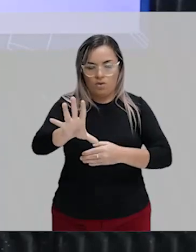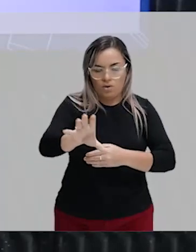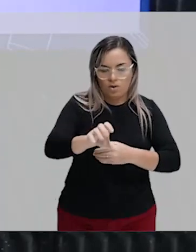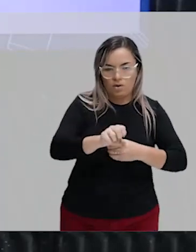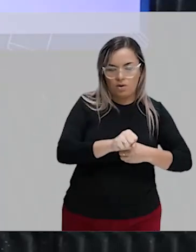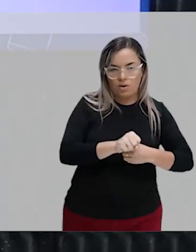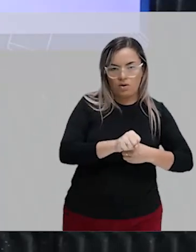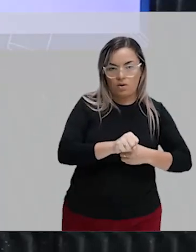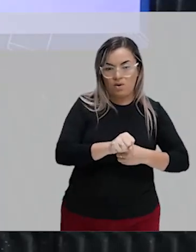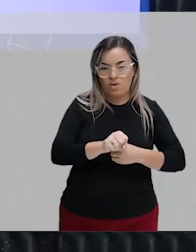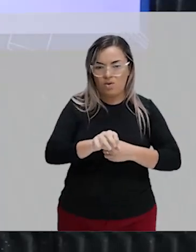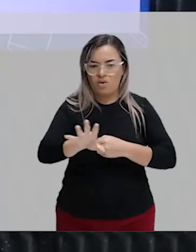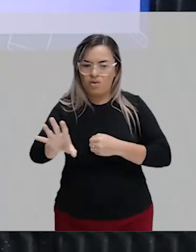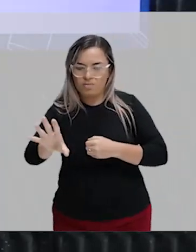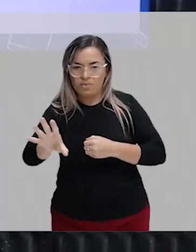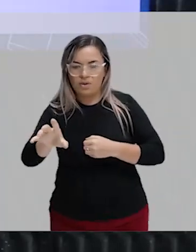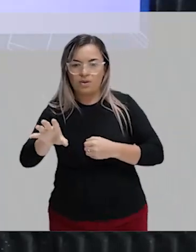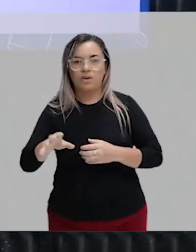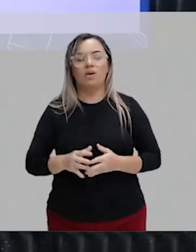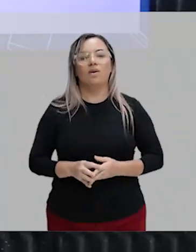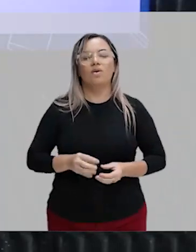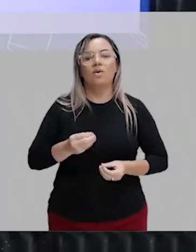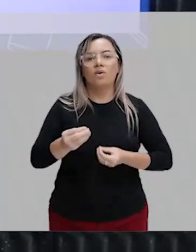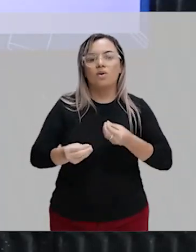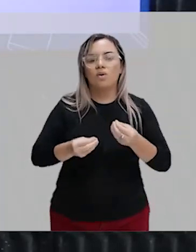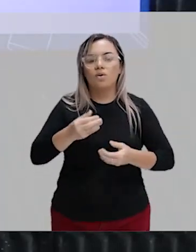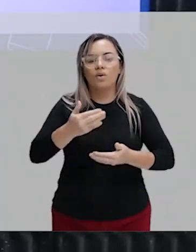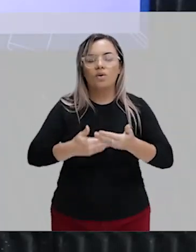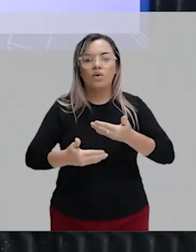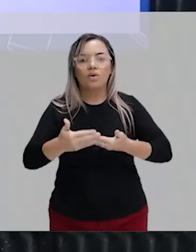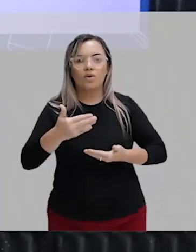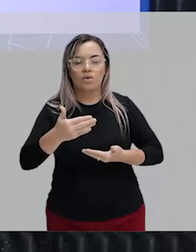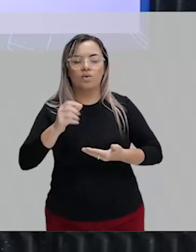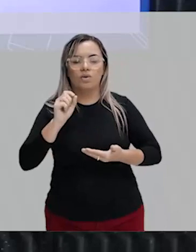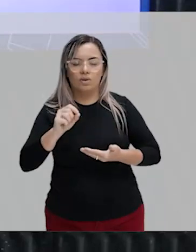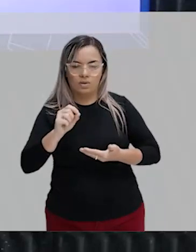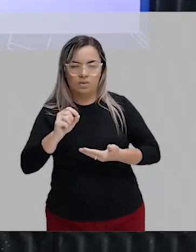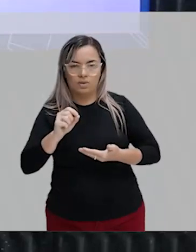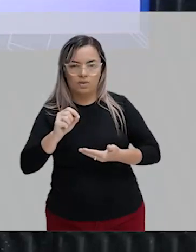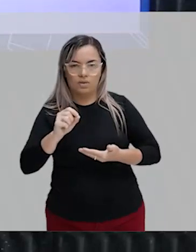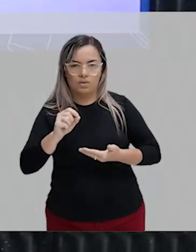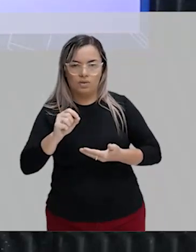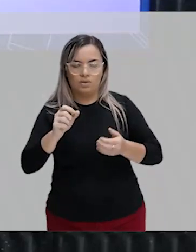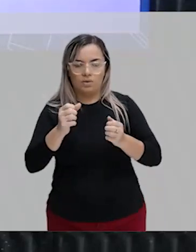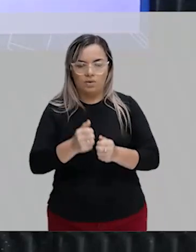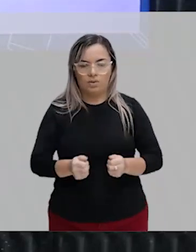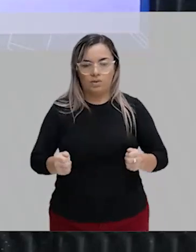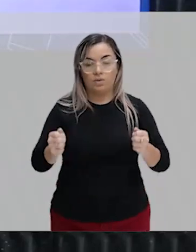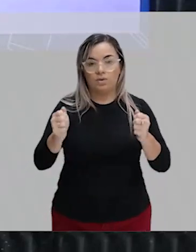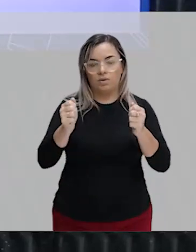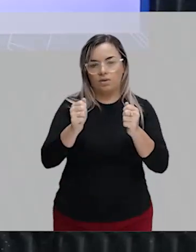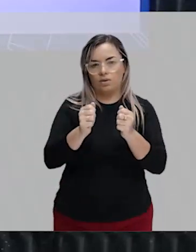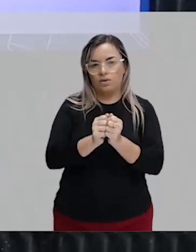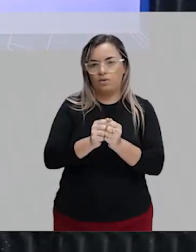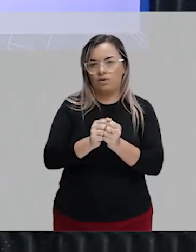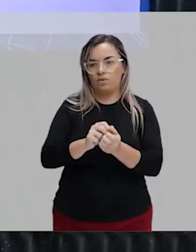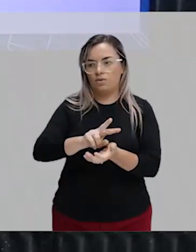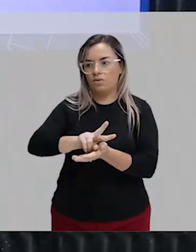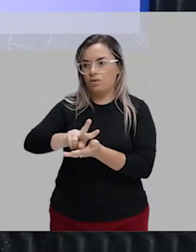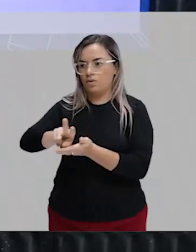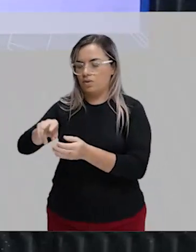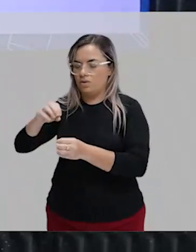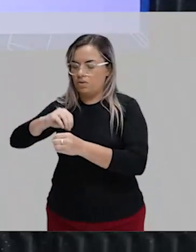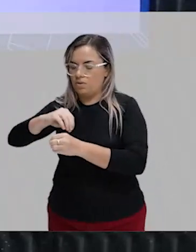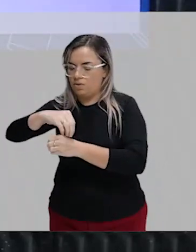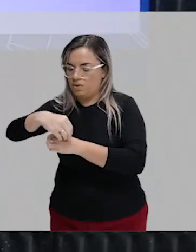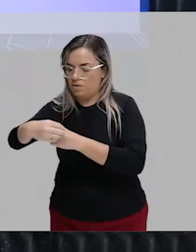Então, essas interações desses aminoácidos, tá, juntamente com as outras moléculas que